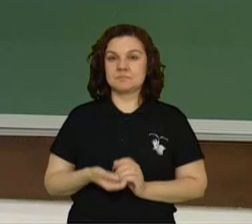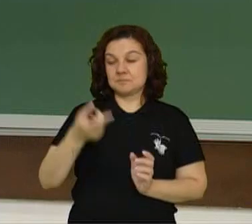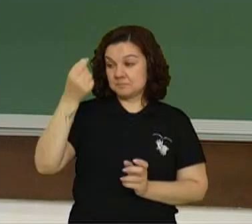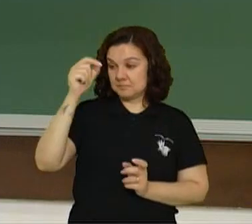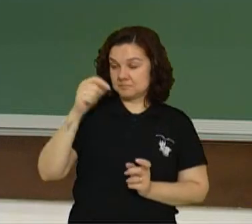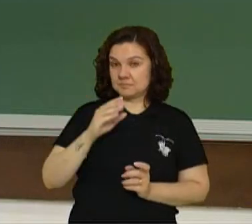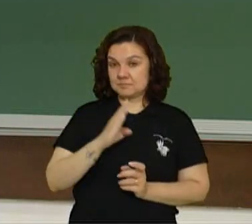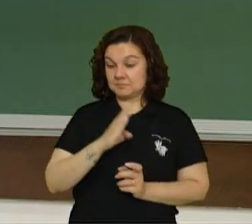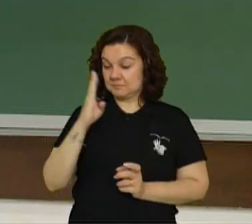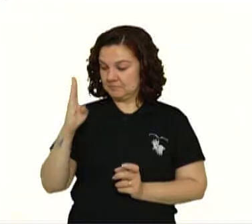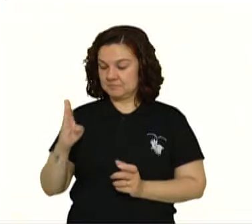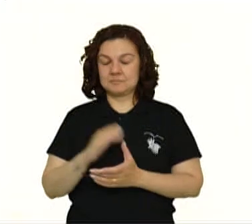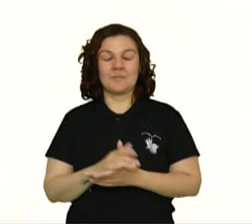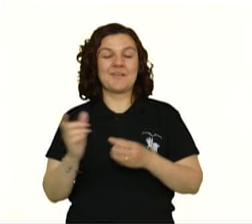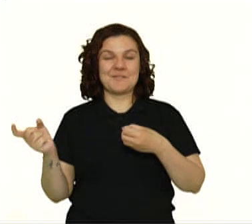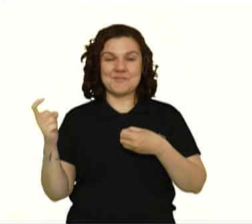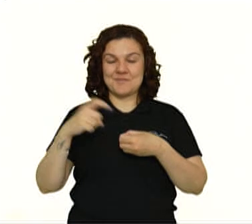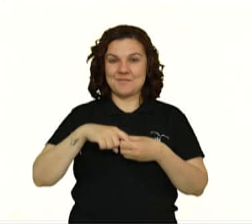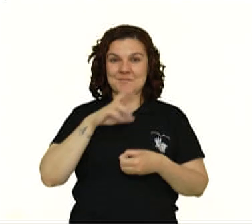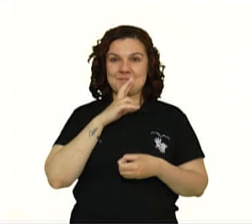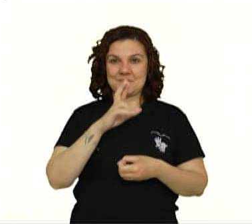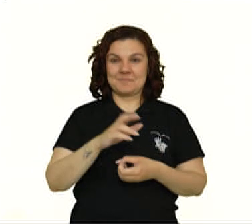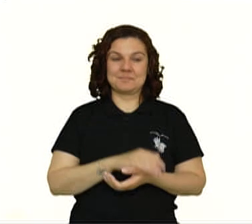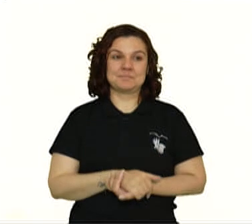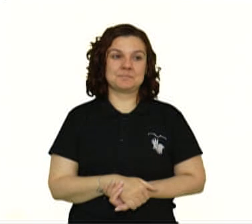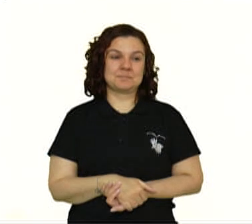das imagens ao lado. E eu já volto com a resposta.